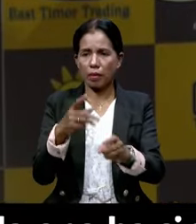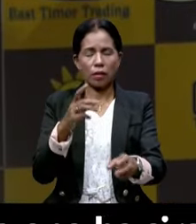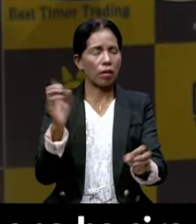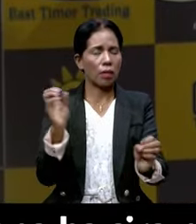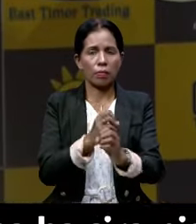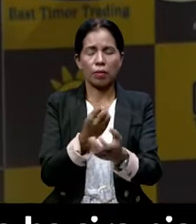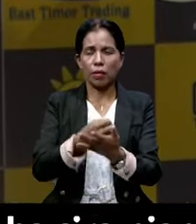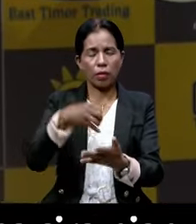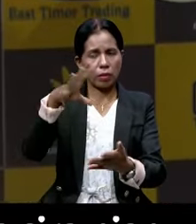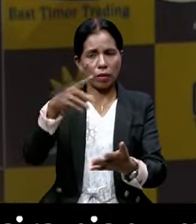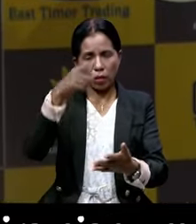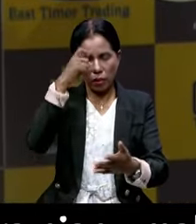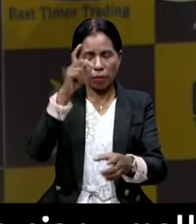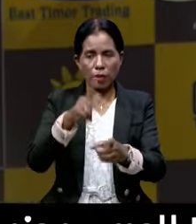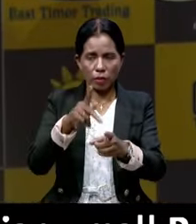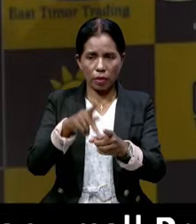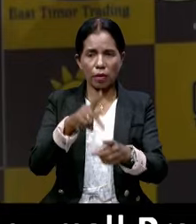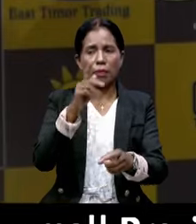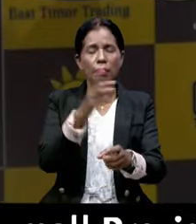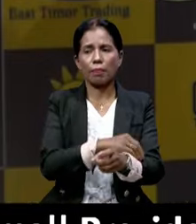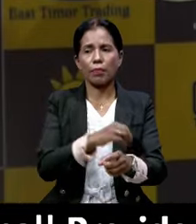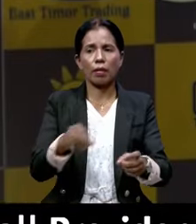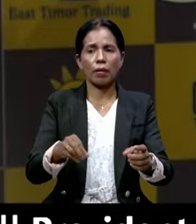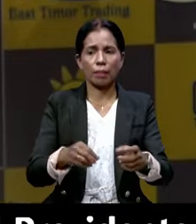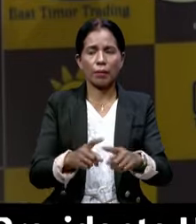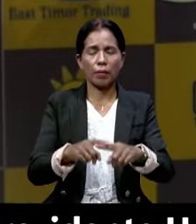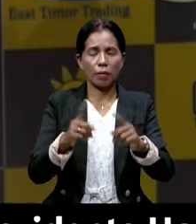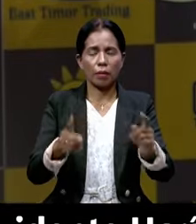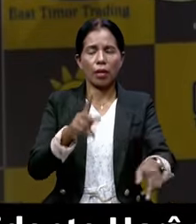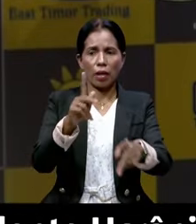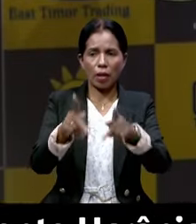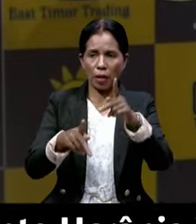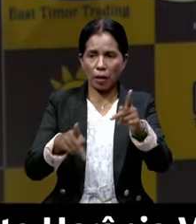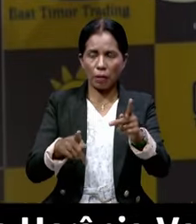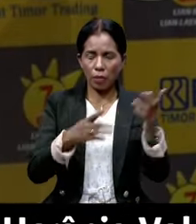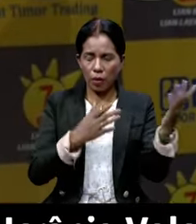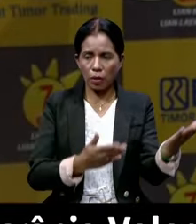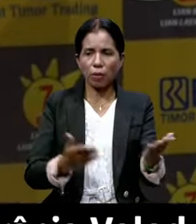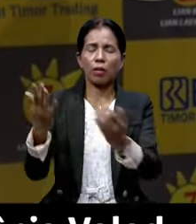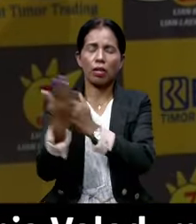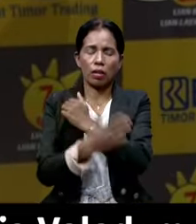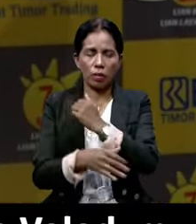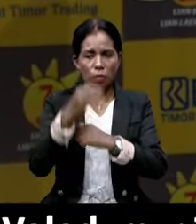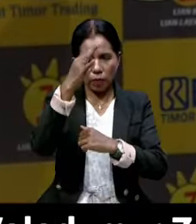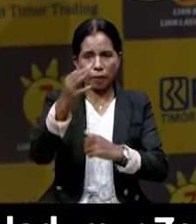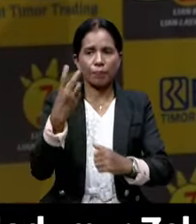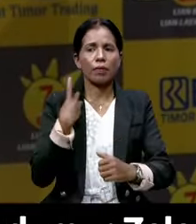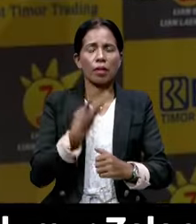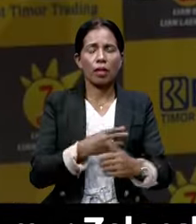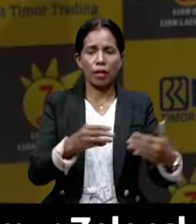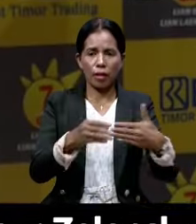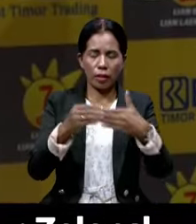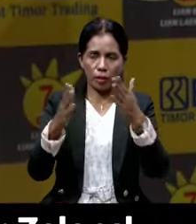recursos tam recursos não minerais né bot mate ida mas bem ema maka se hodi na saúde bom para momentum para líder